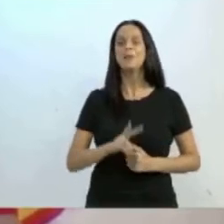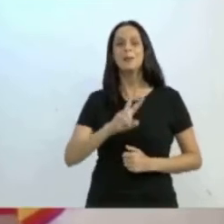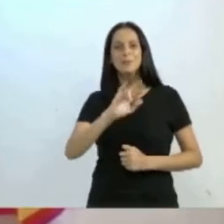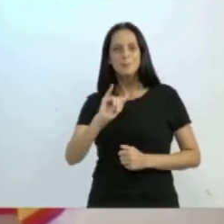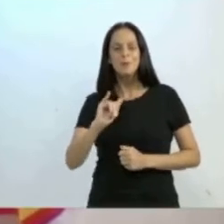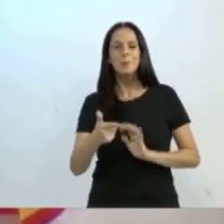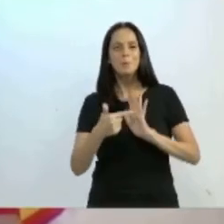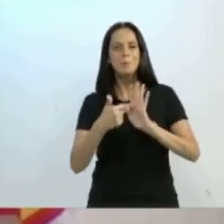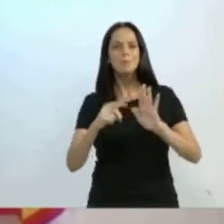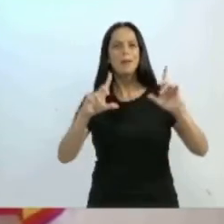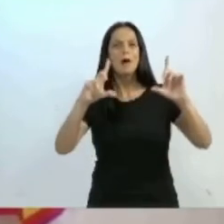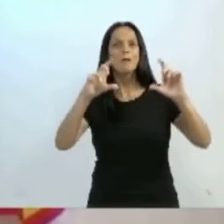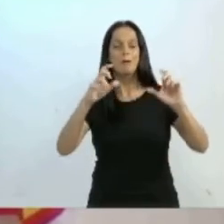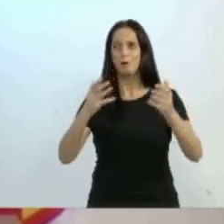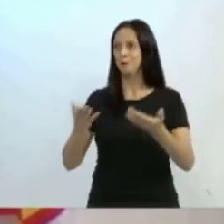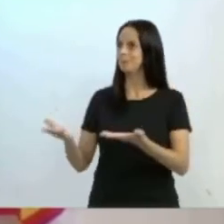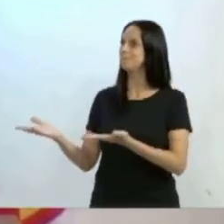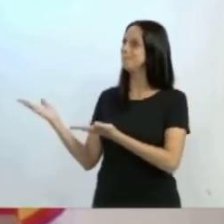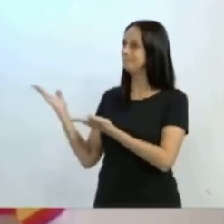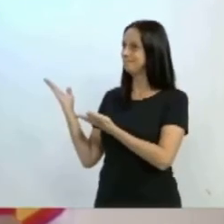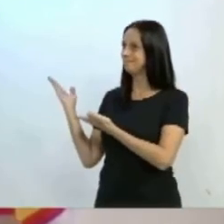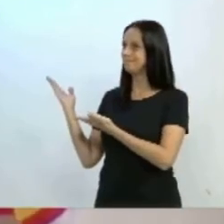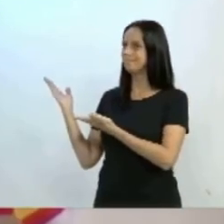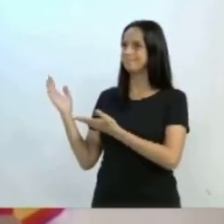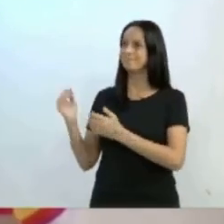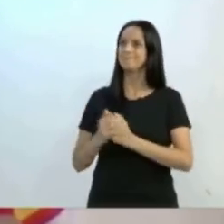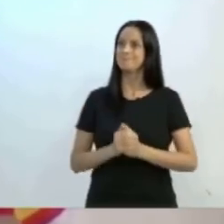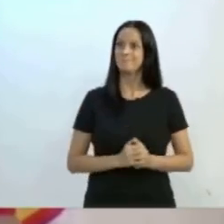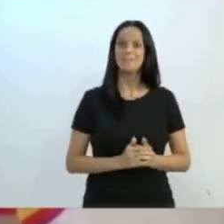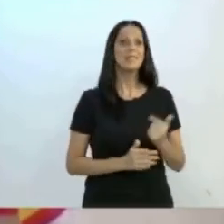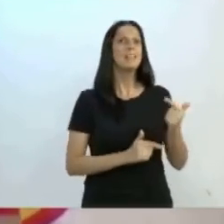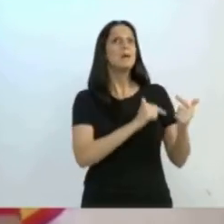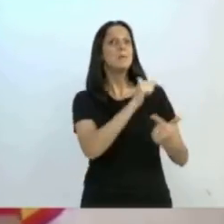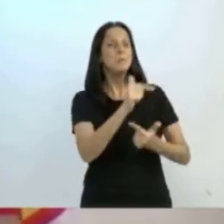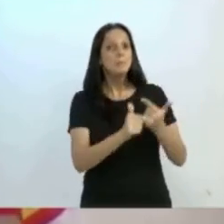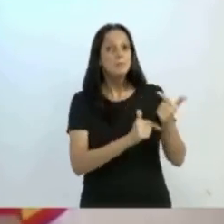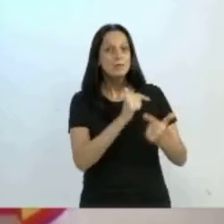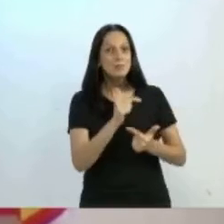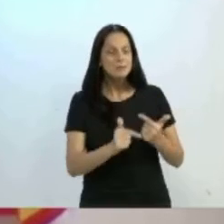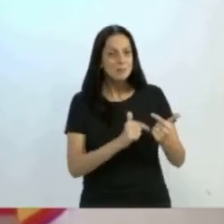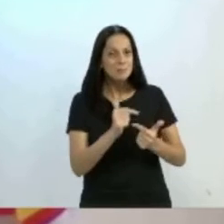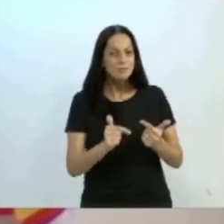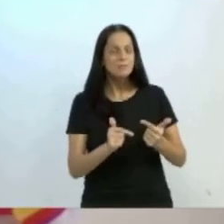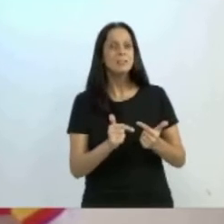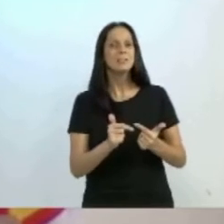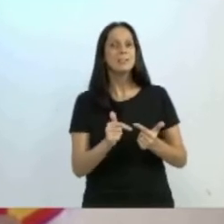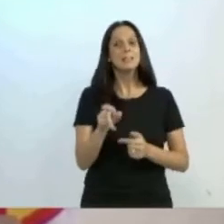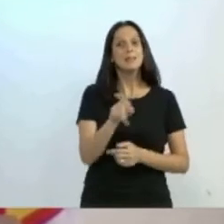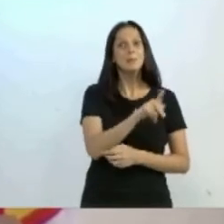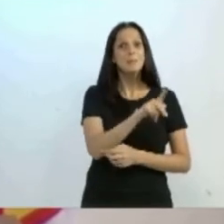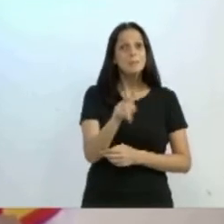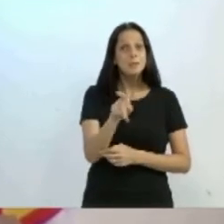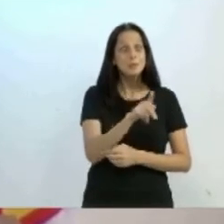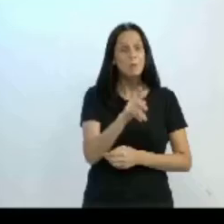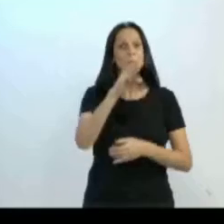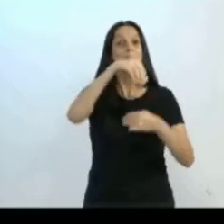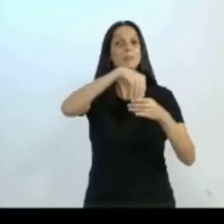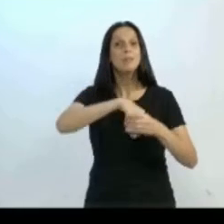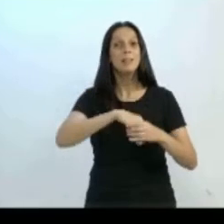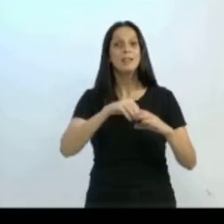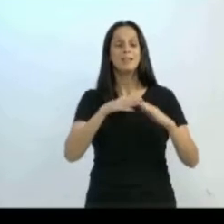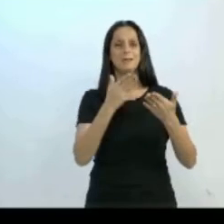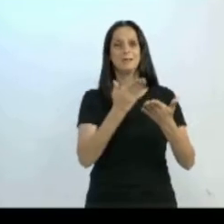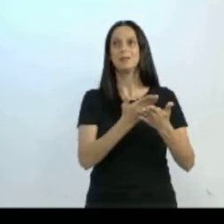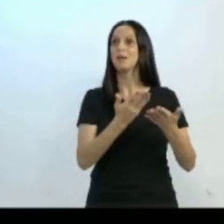para gente aqui foi a e esse trabalhos que são feitos dentro dos nossos seis educandários Américo sim dos nossos professores ali se